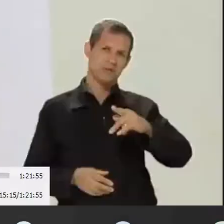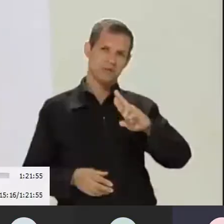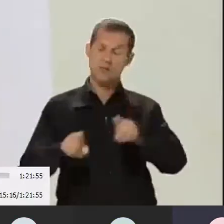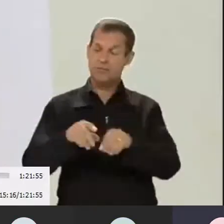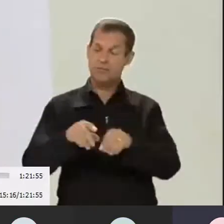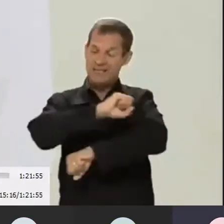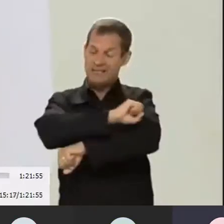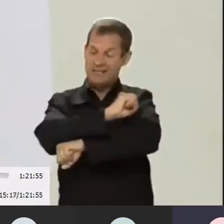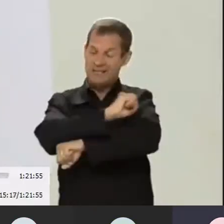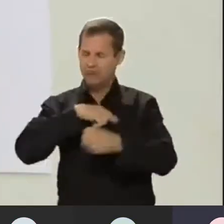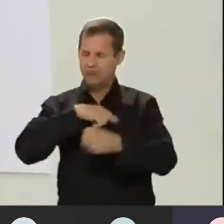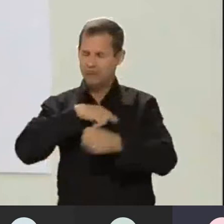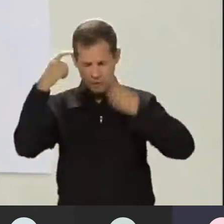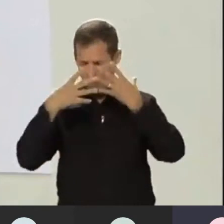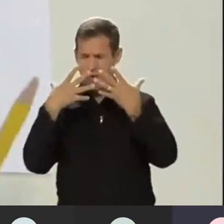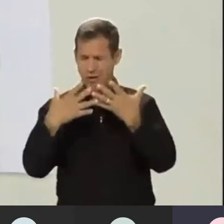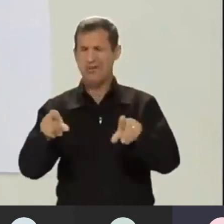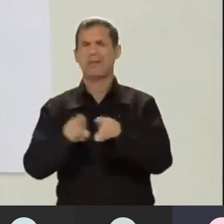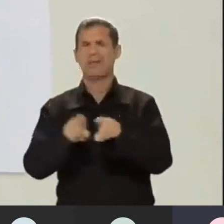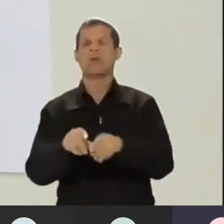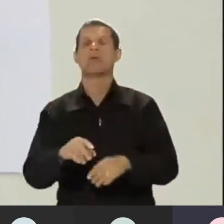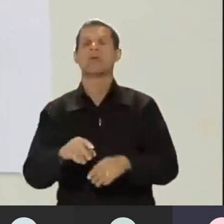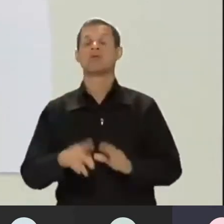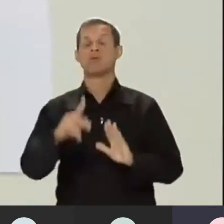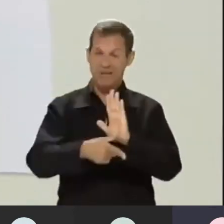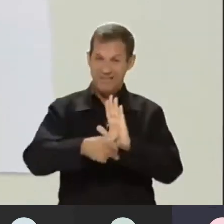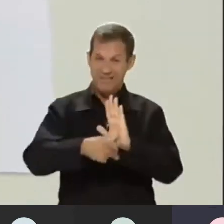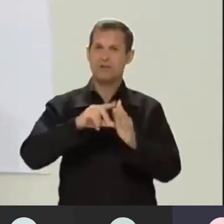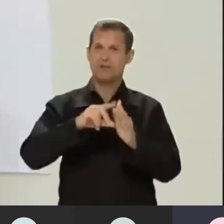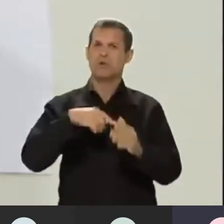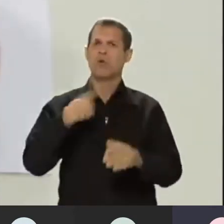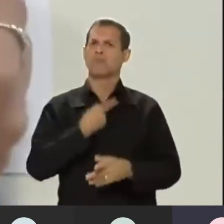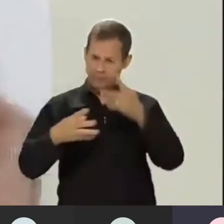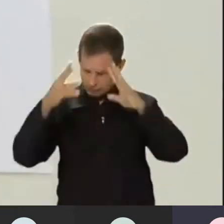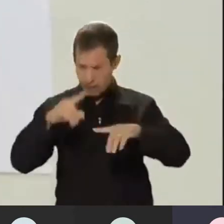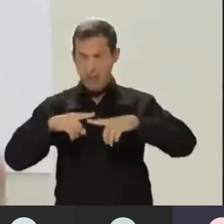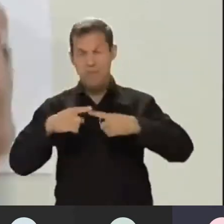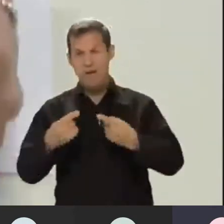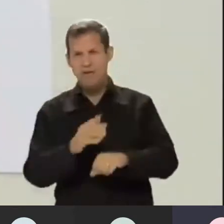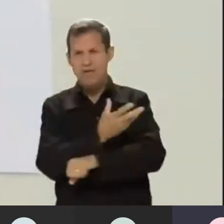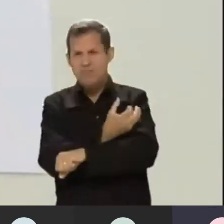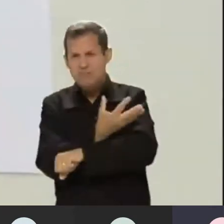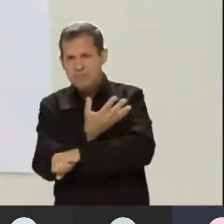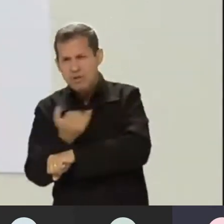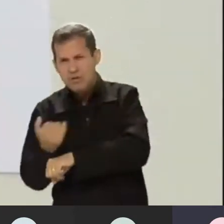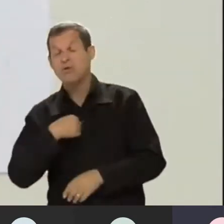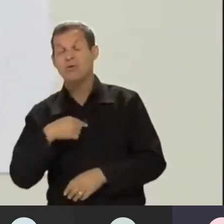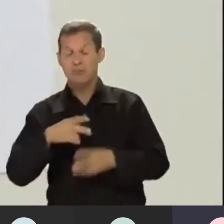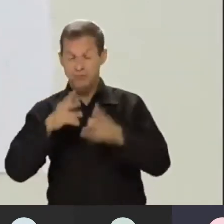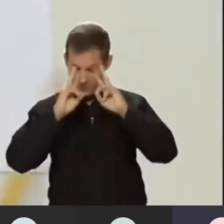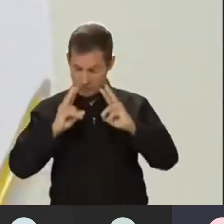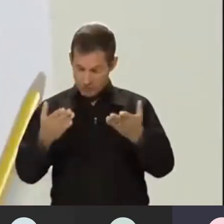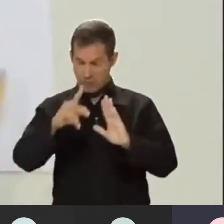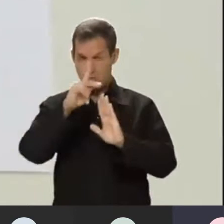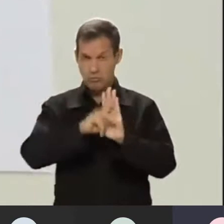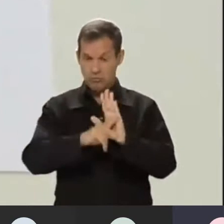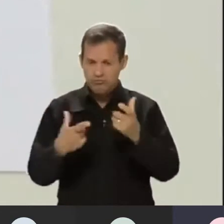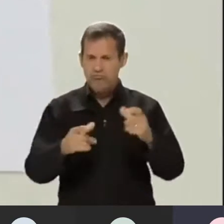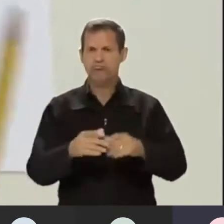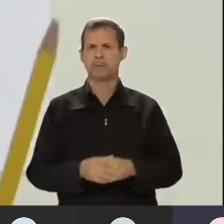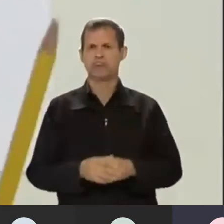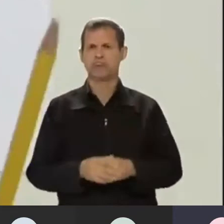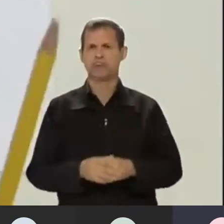Então eu tenho que me preocupar e permitir, né? Então, do que no projeto anterior a gente pensou em vegetação, eu estou vendo que para